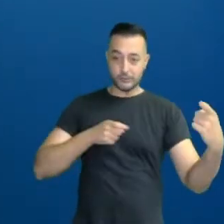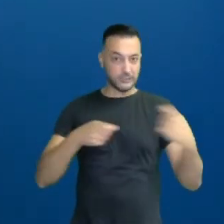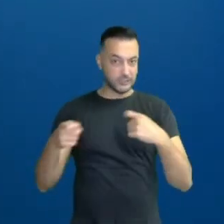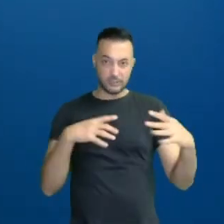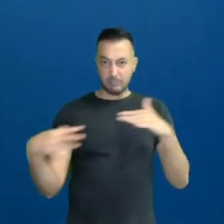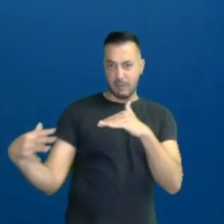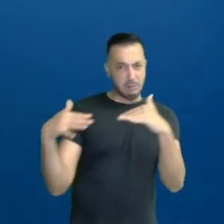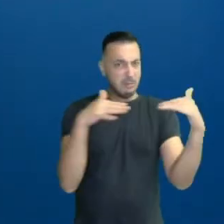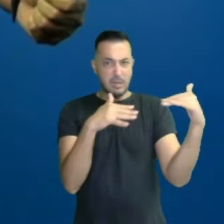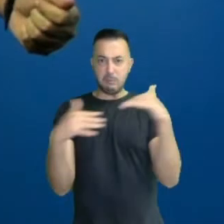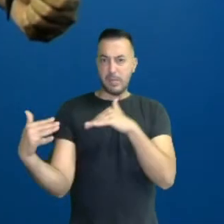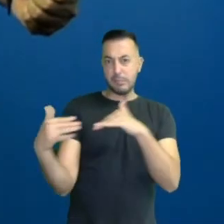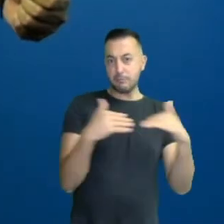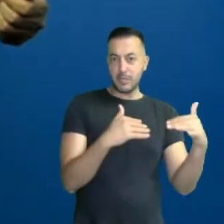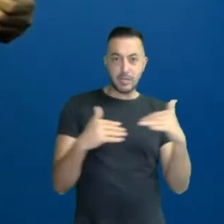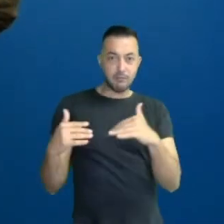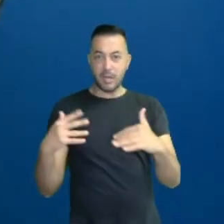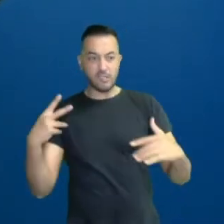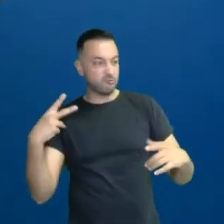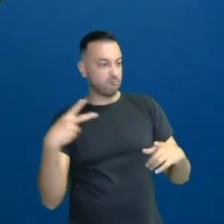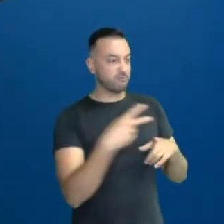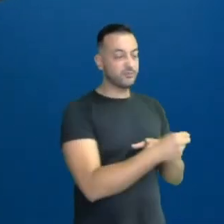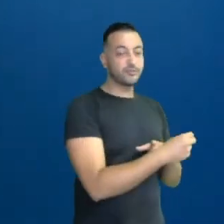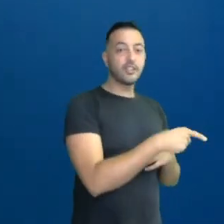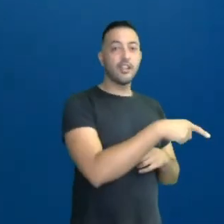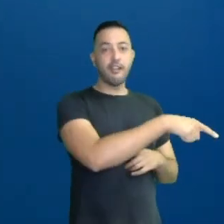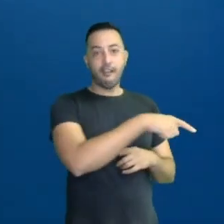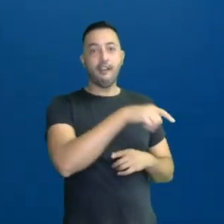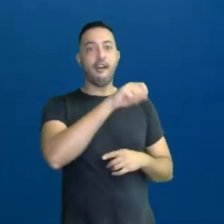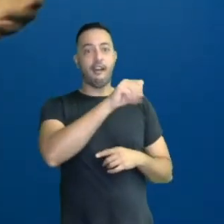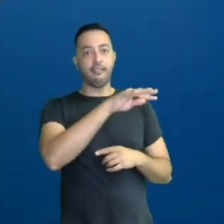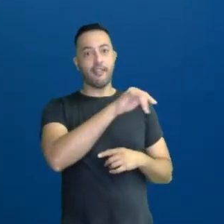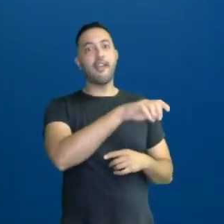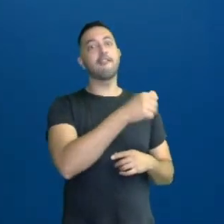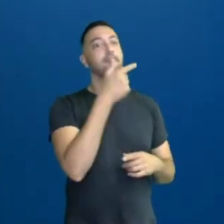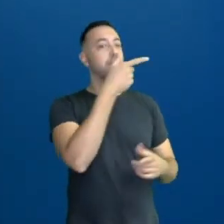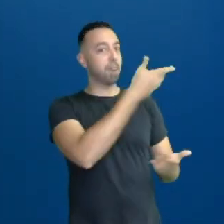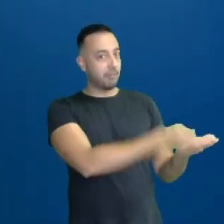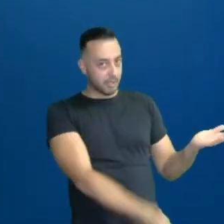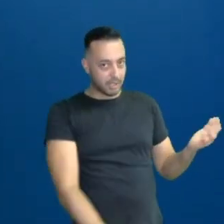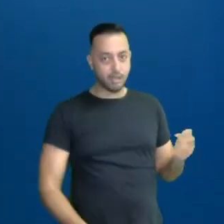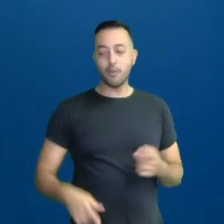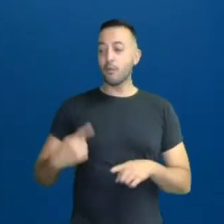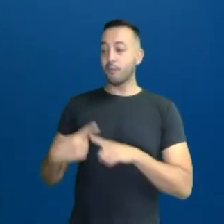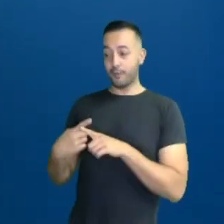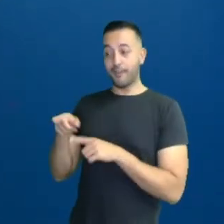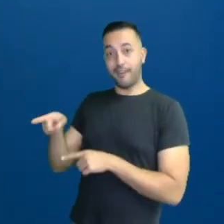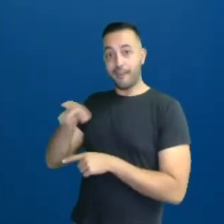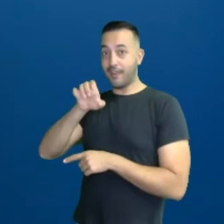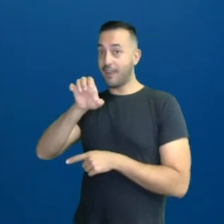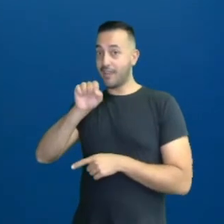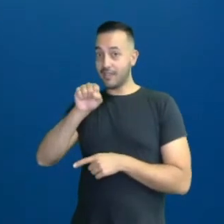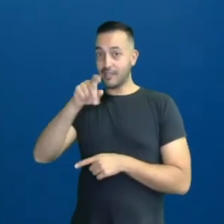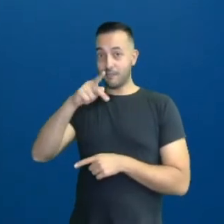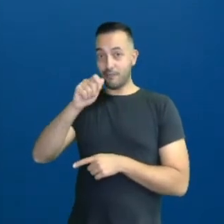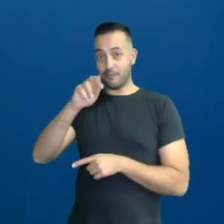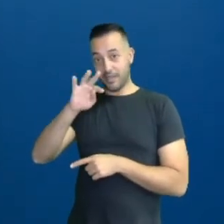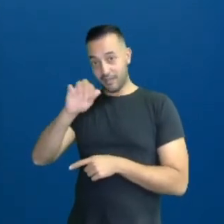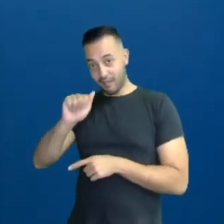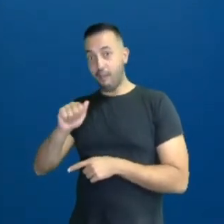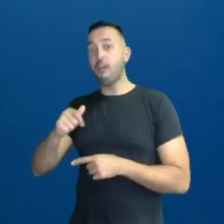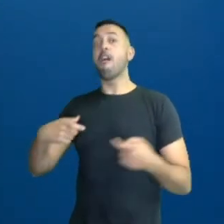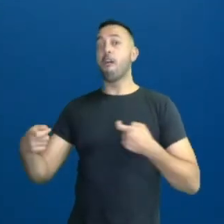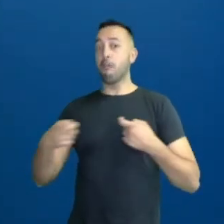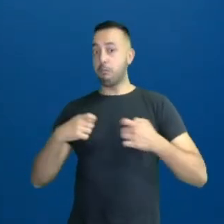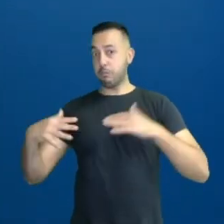que Atenas saia derrotada. Os espartanos têm uma famosa tradição em serem guerreiros, derrotam